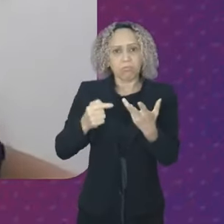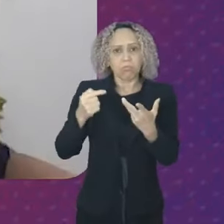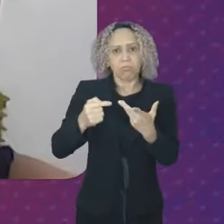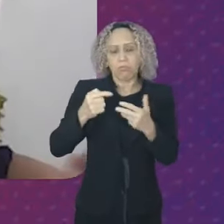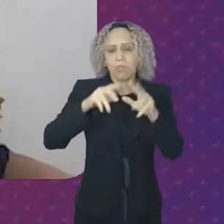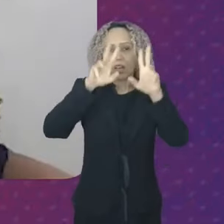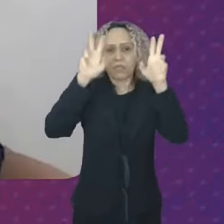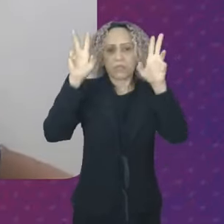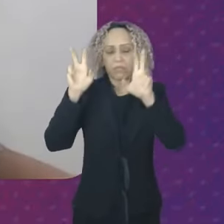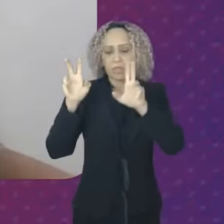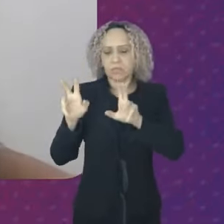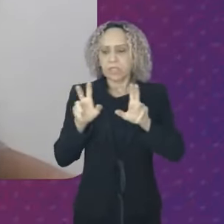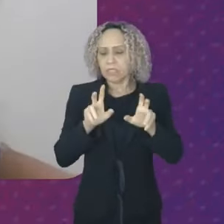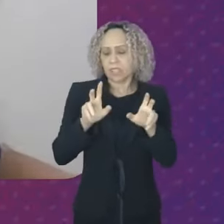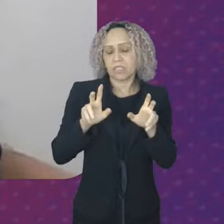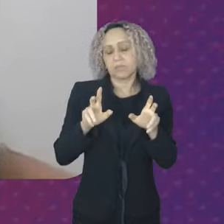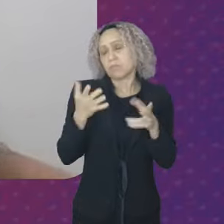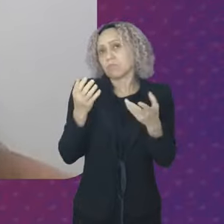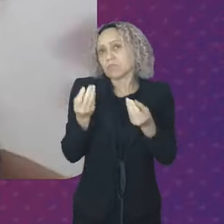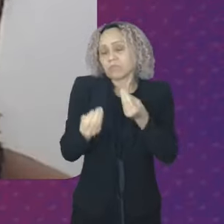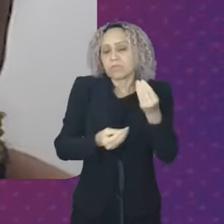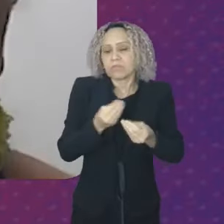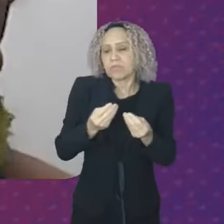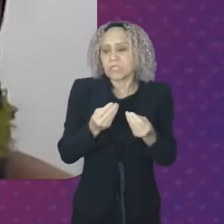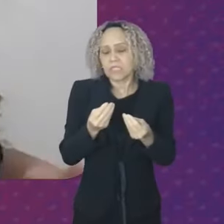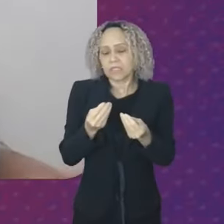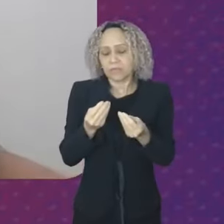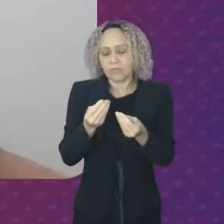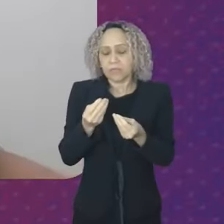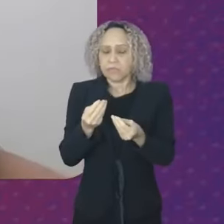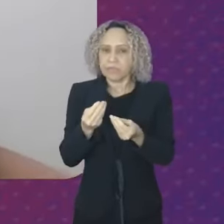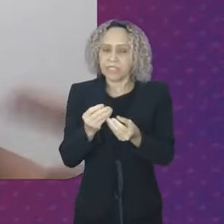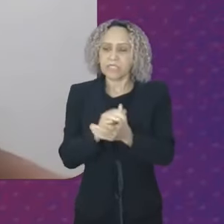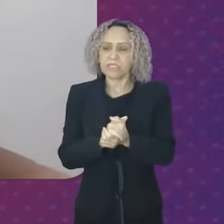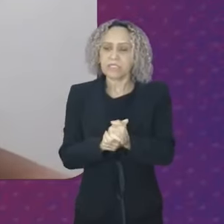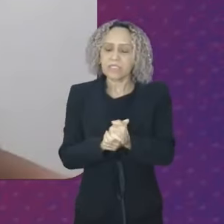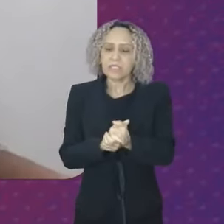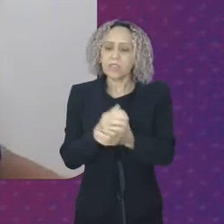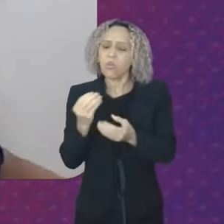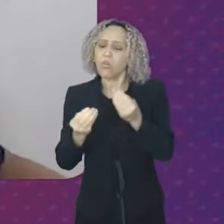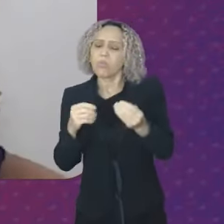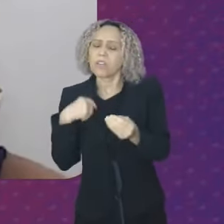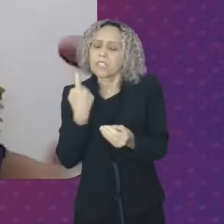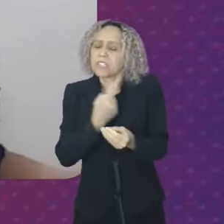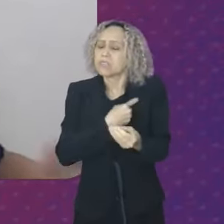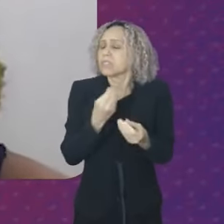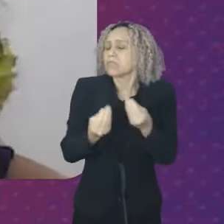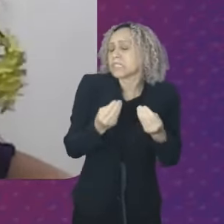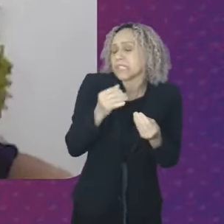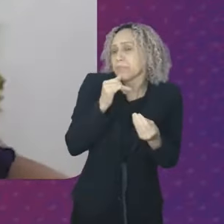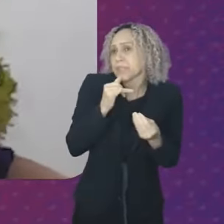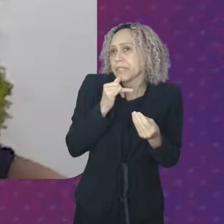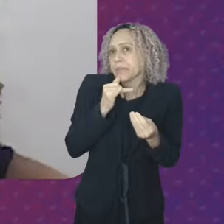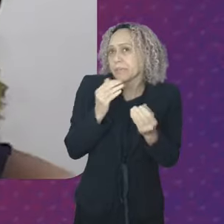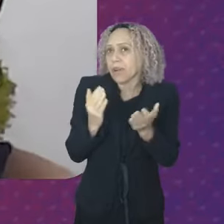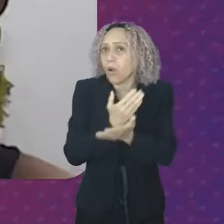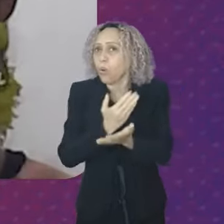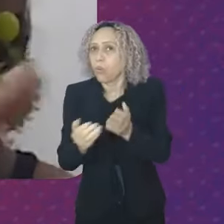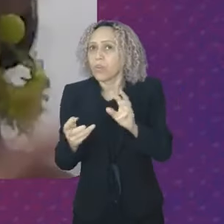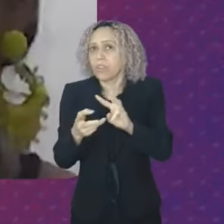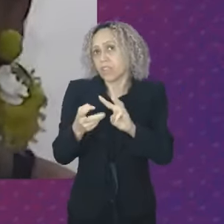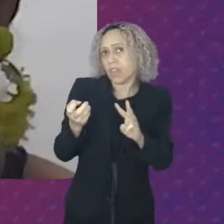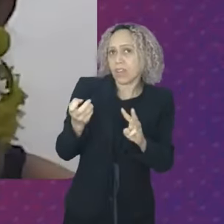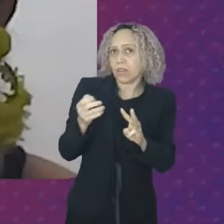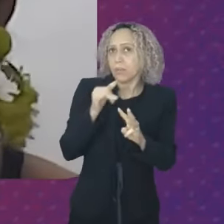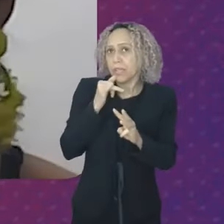mudou a configuração da sociedade, de como existem indígenas urbanos, como é que a gente vai fazer essa abordagem?